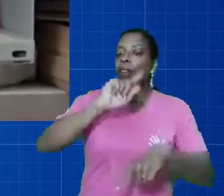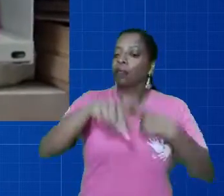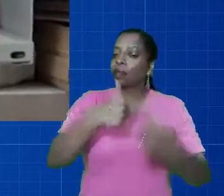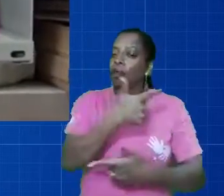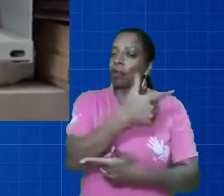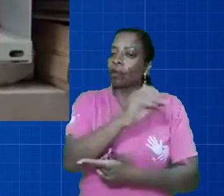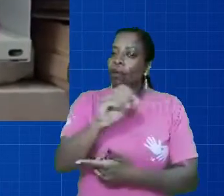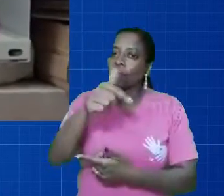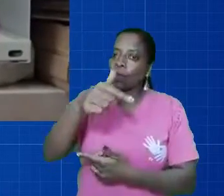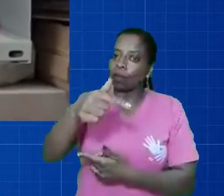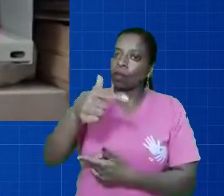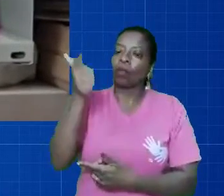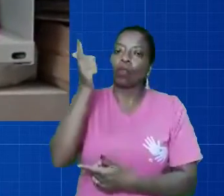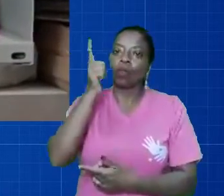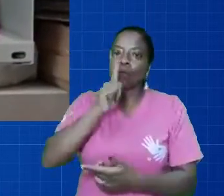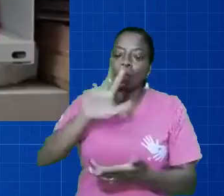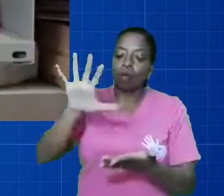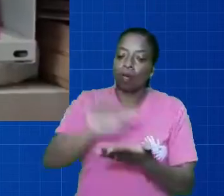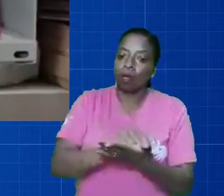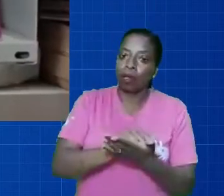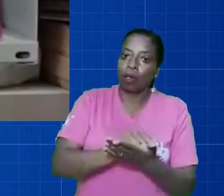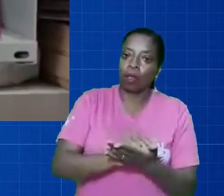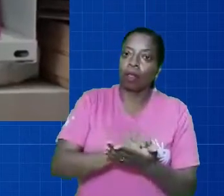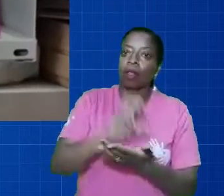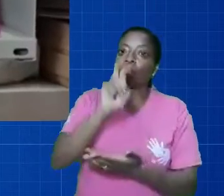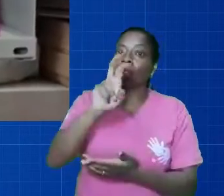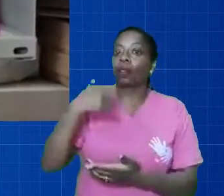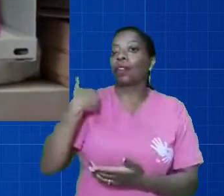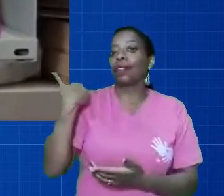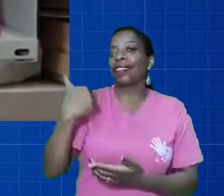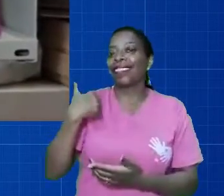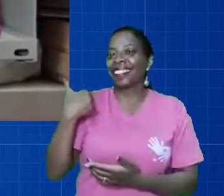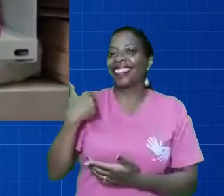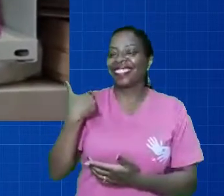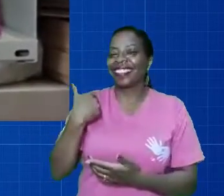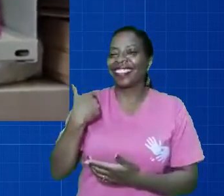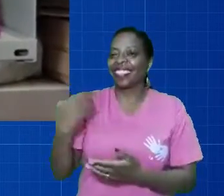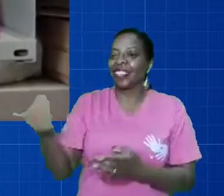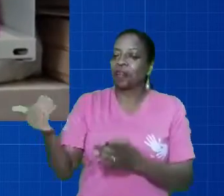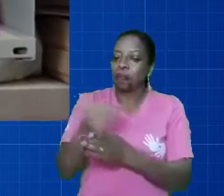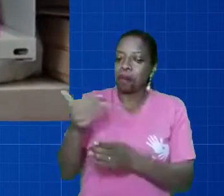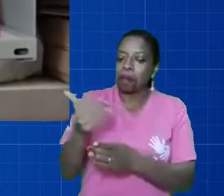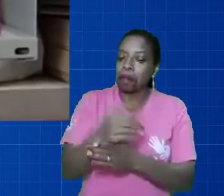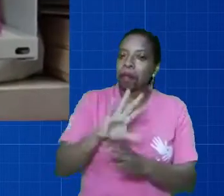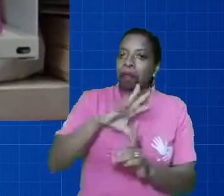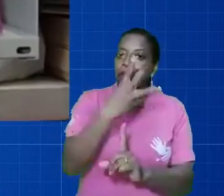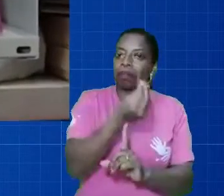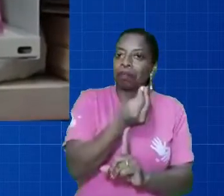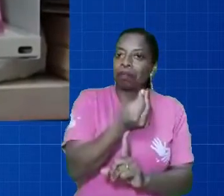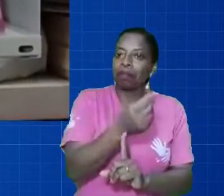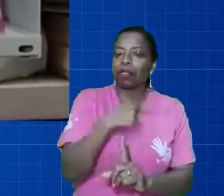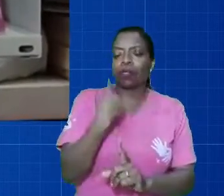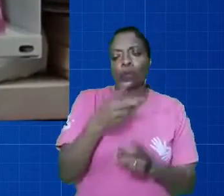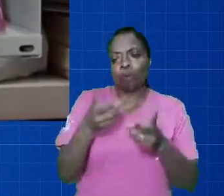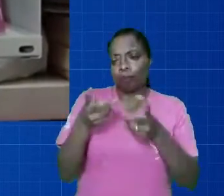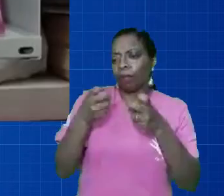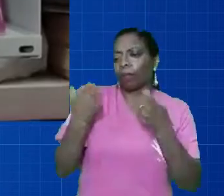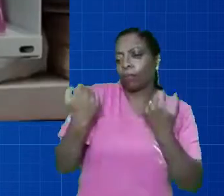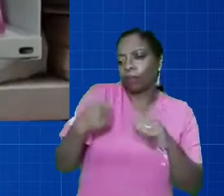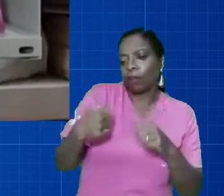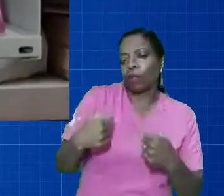percebeu que precisava também começar muito cedo. Essa questão da compreensão dos signos de arte, né, da produção